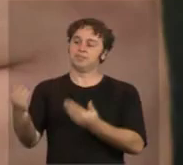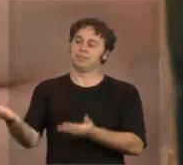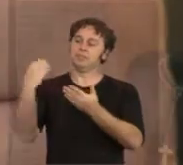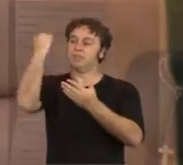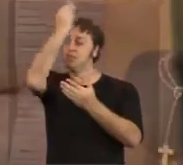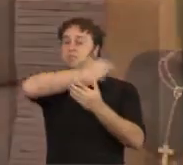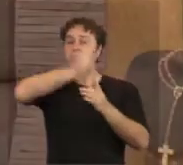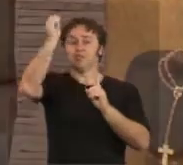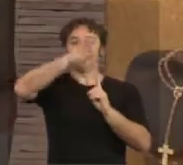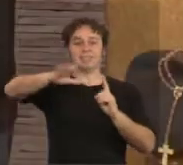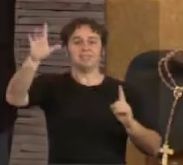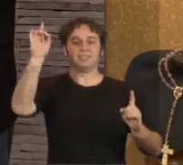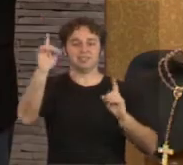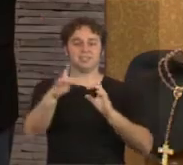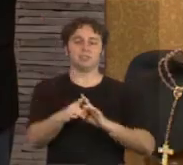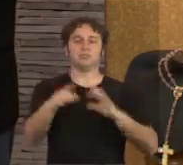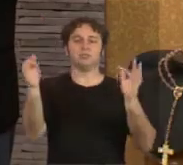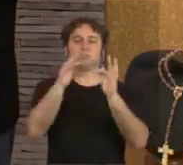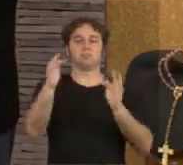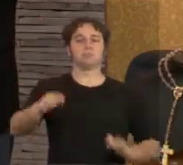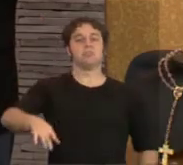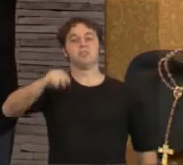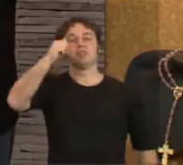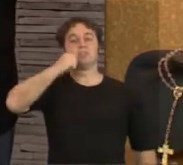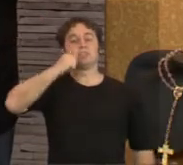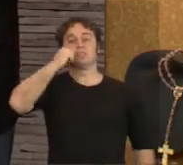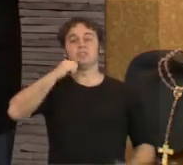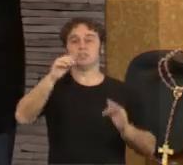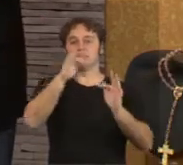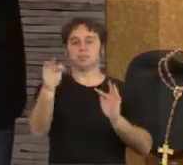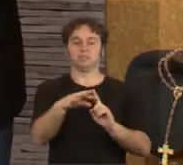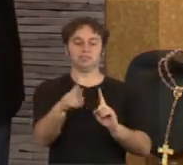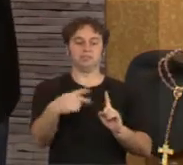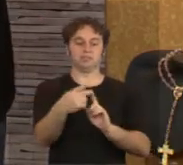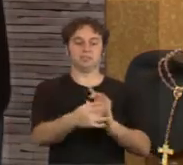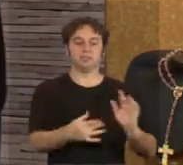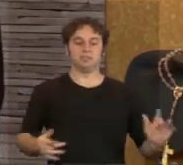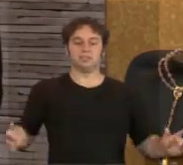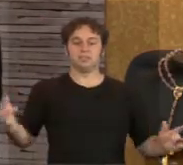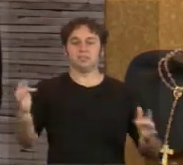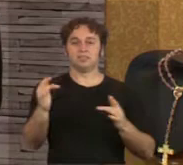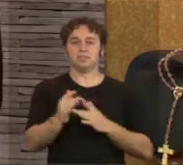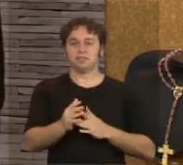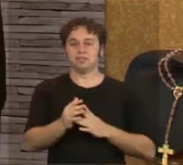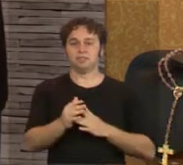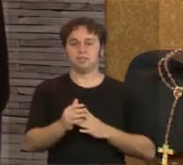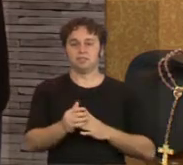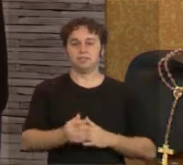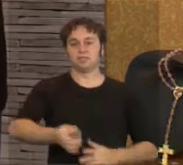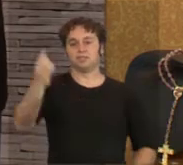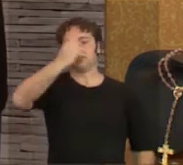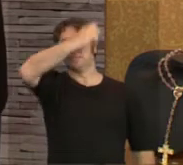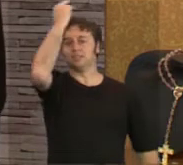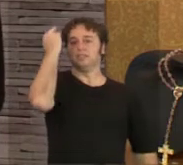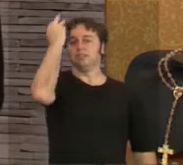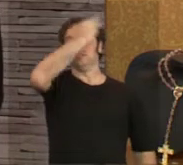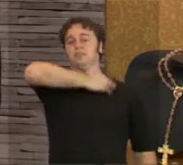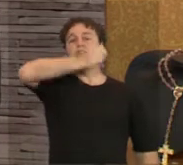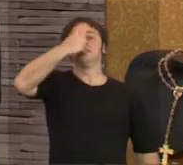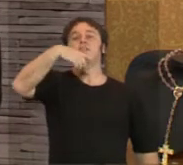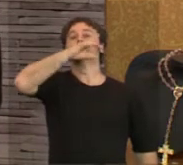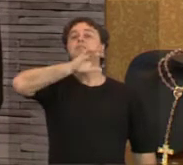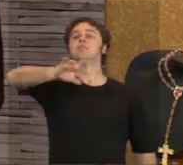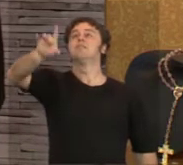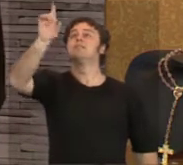Amém. Ave Maria, cheia de graça, o Senhor é convosco. Bendita sois vós entre as mulheres, e bendito é o fruto do vosso ventre,